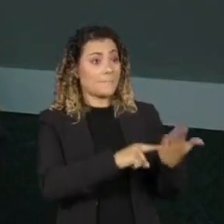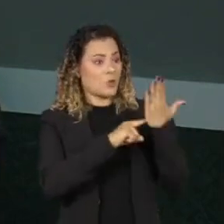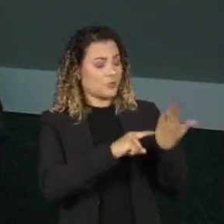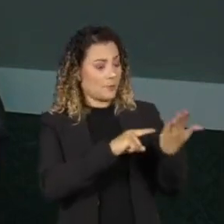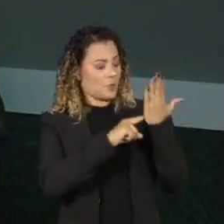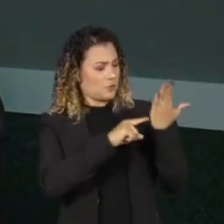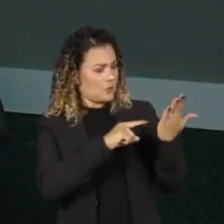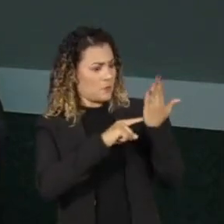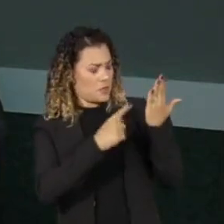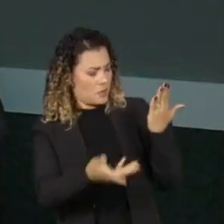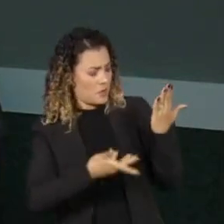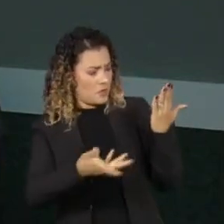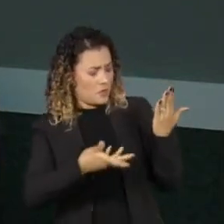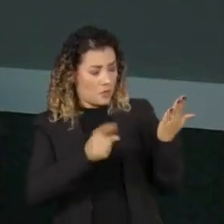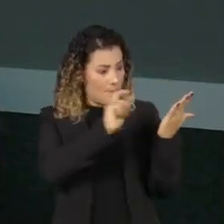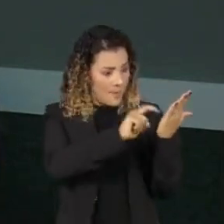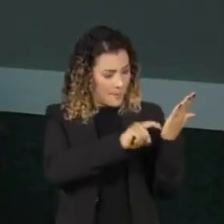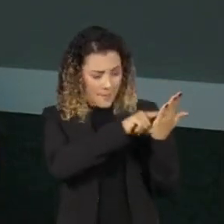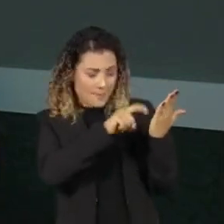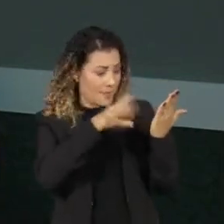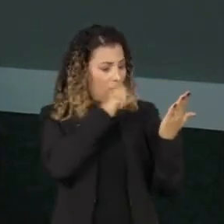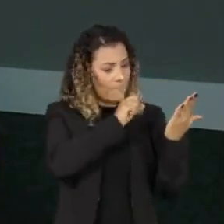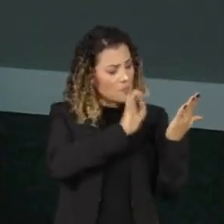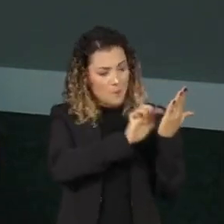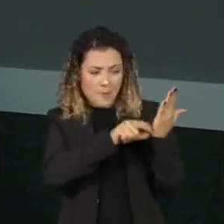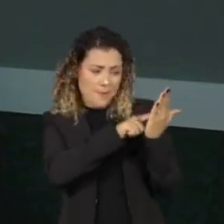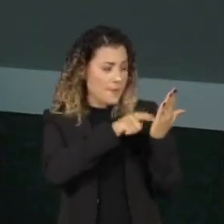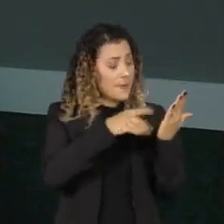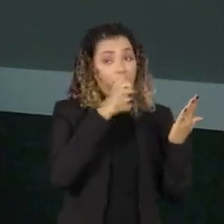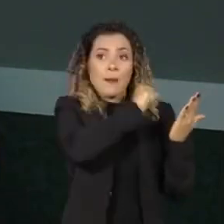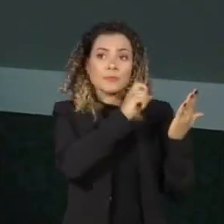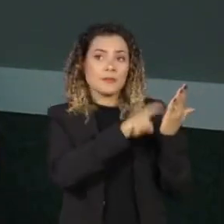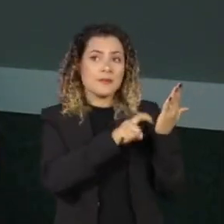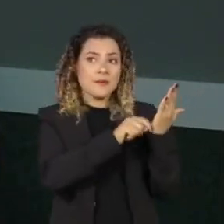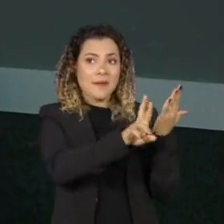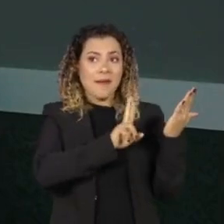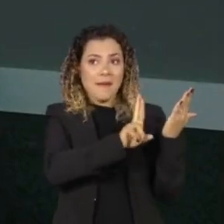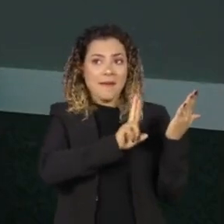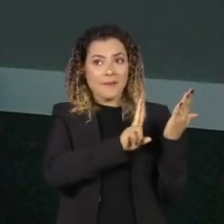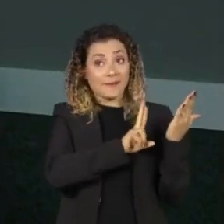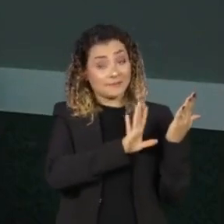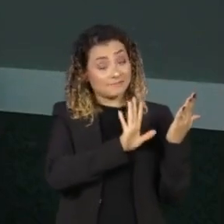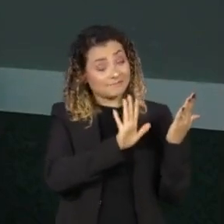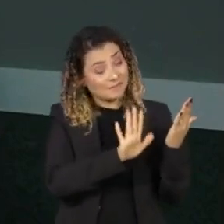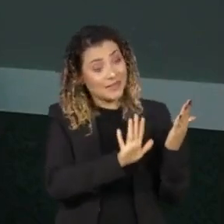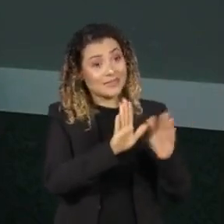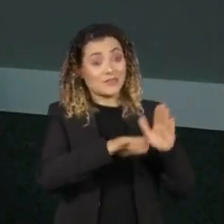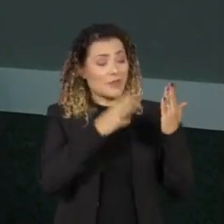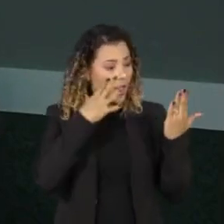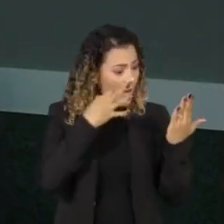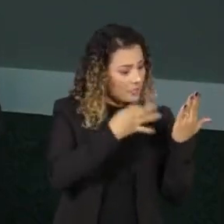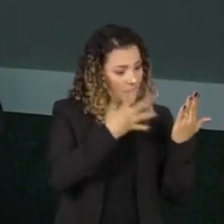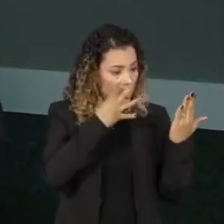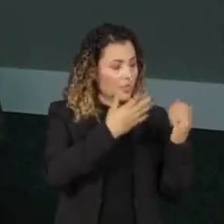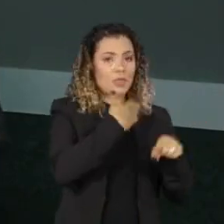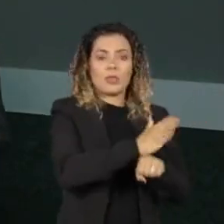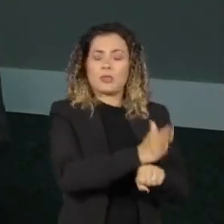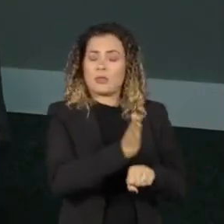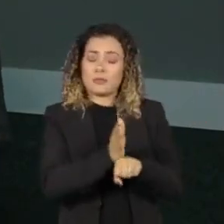uma agilidade para acessar coisas e às vezes até demandam atenção o tempo